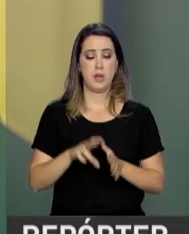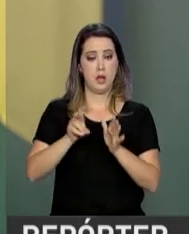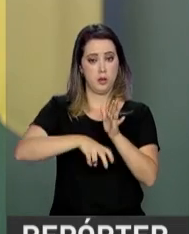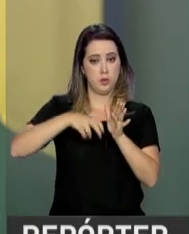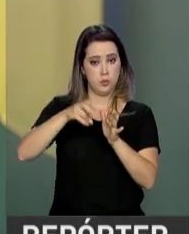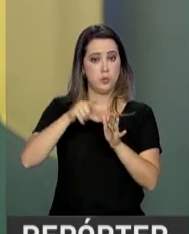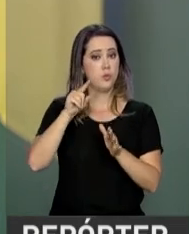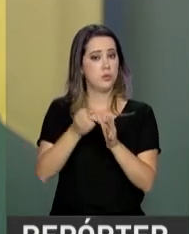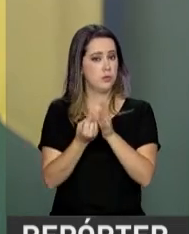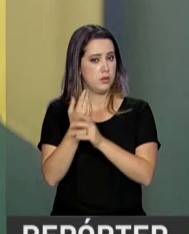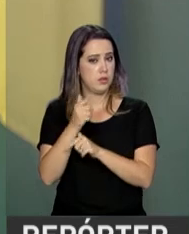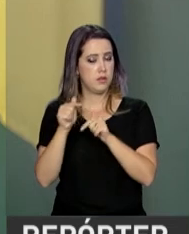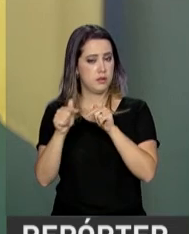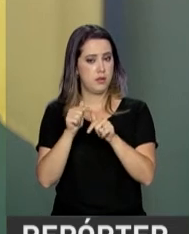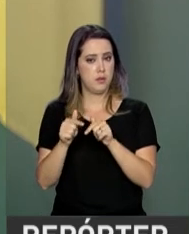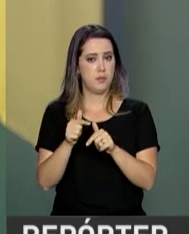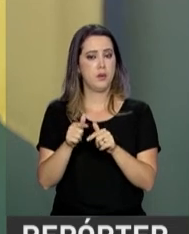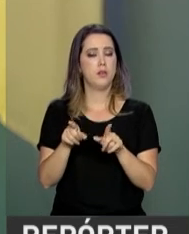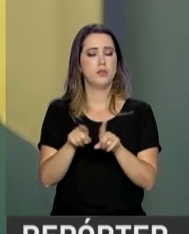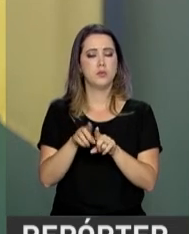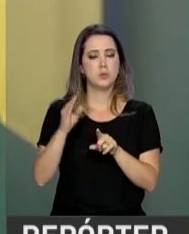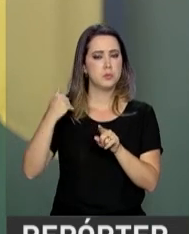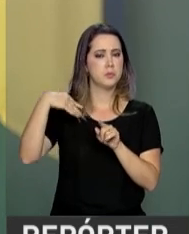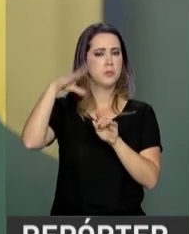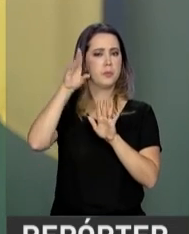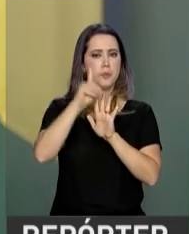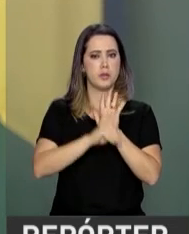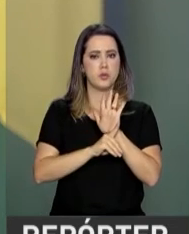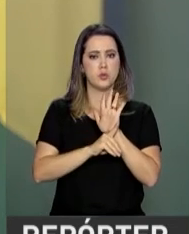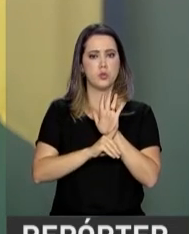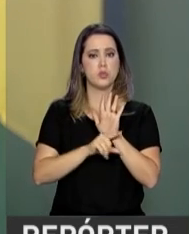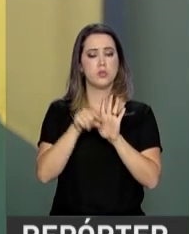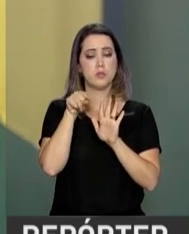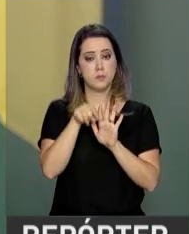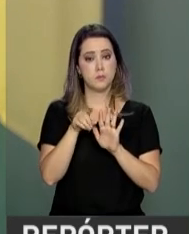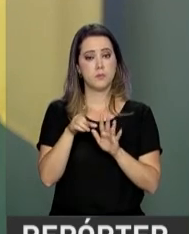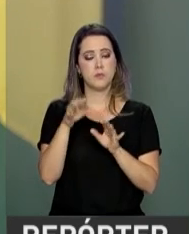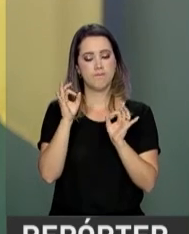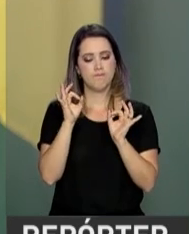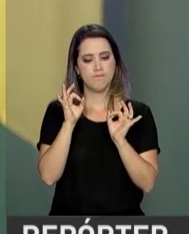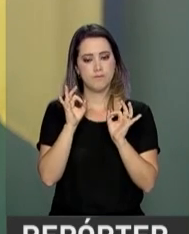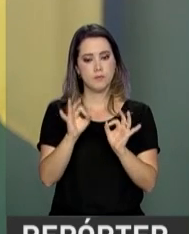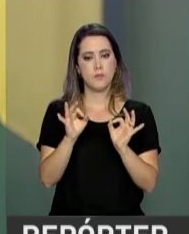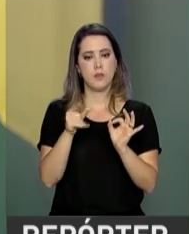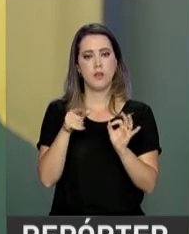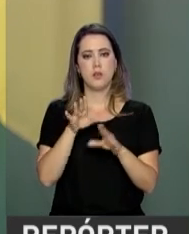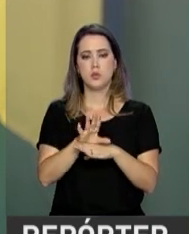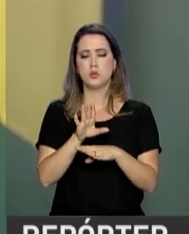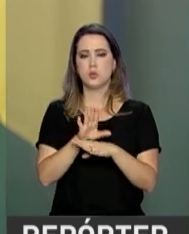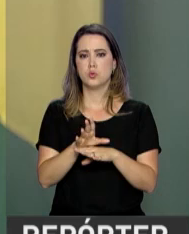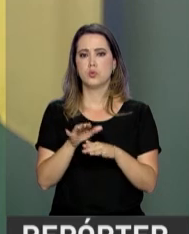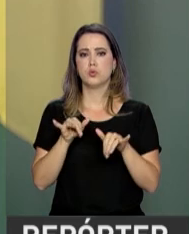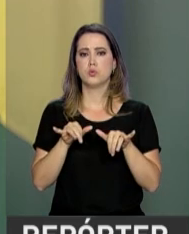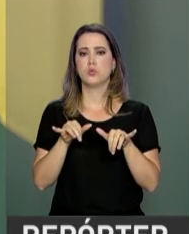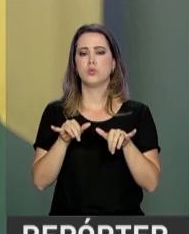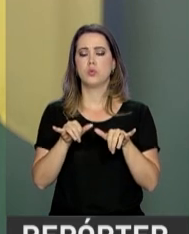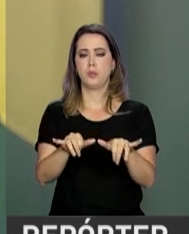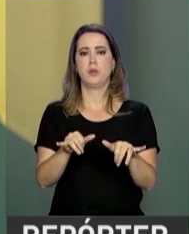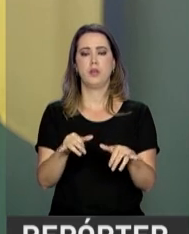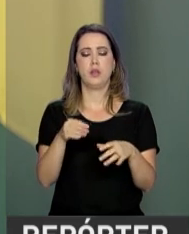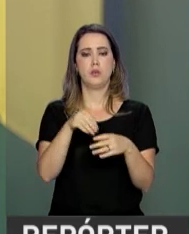e naturalmente dignidade têm peso decisivo no abastecimento do mercado interno